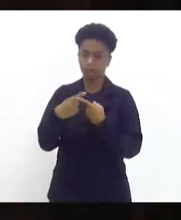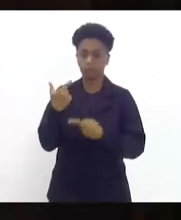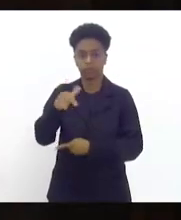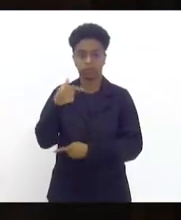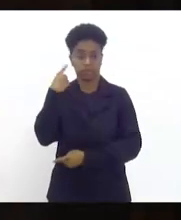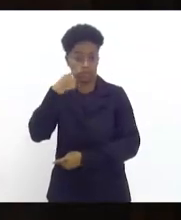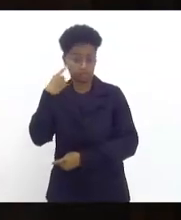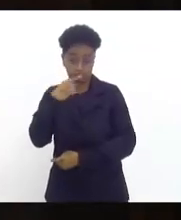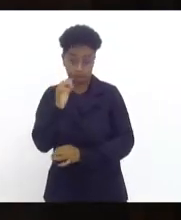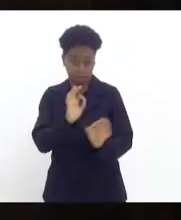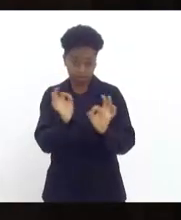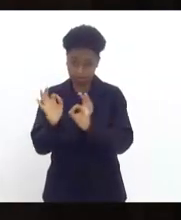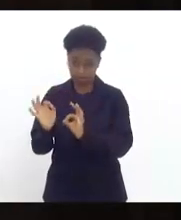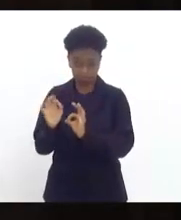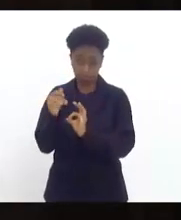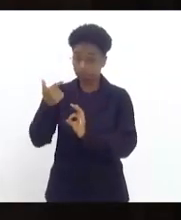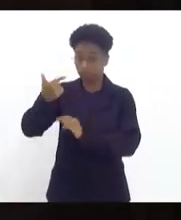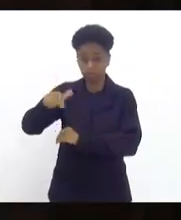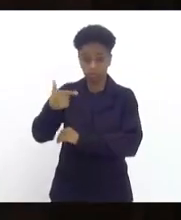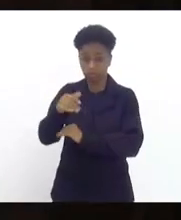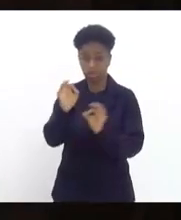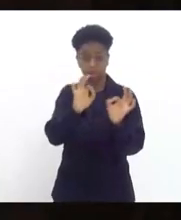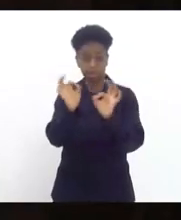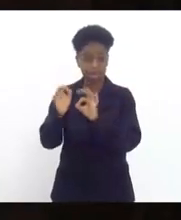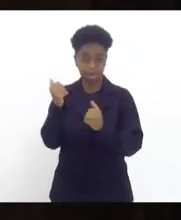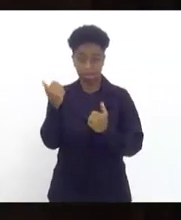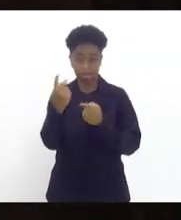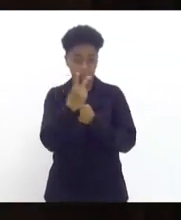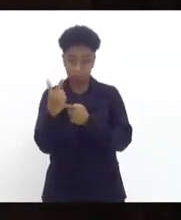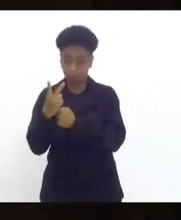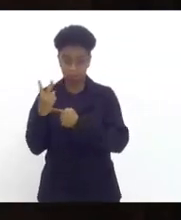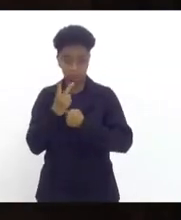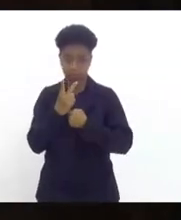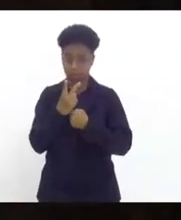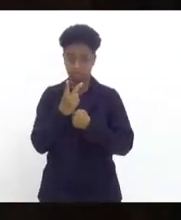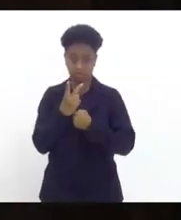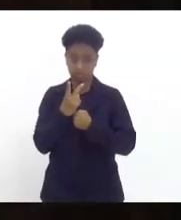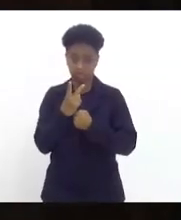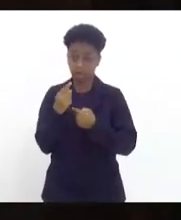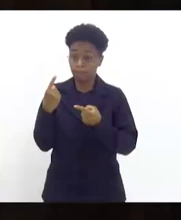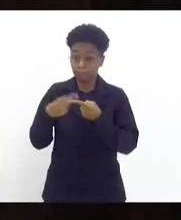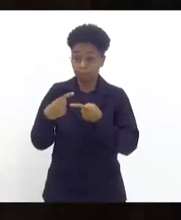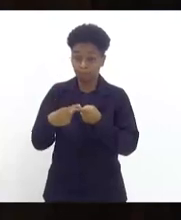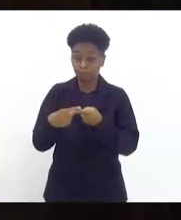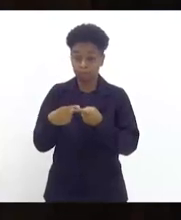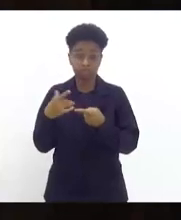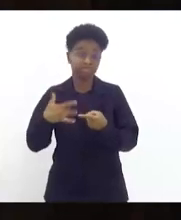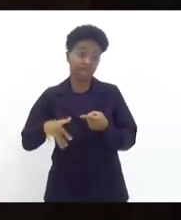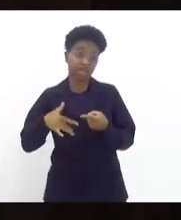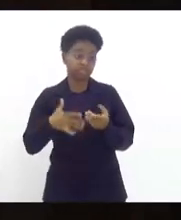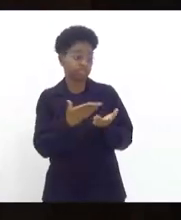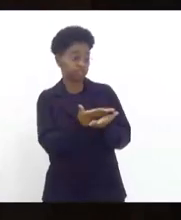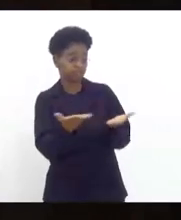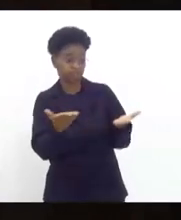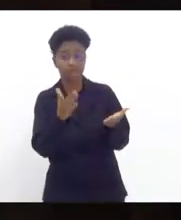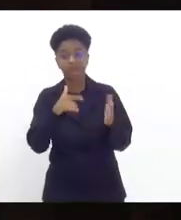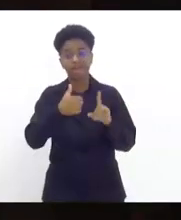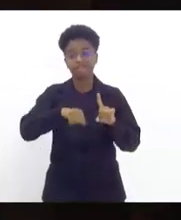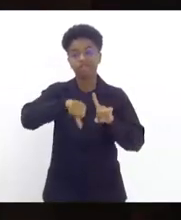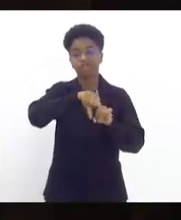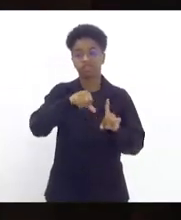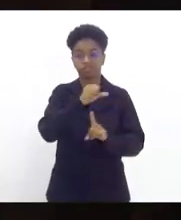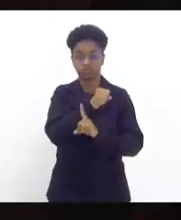um advogado para gente a gente não tem ninguém pela gente porque porque os coitados tadinho são vítimas da